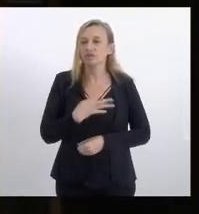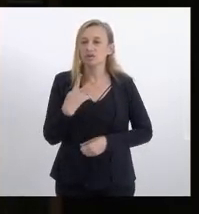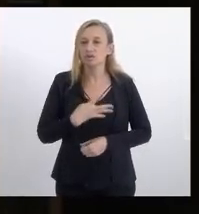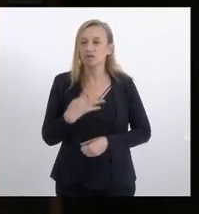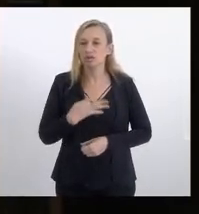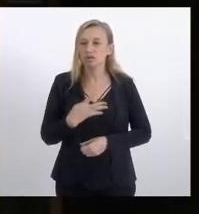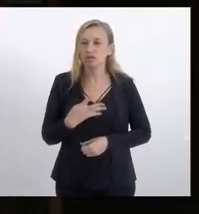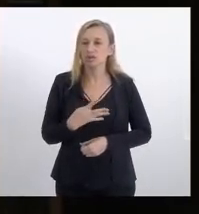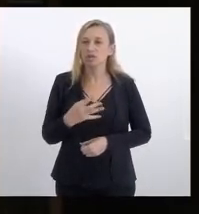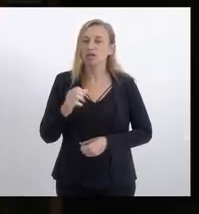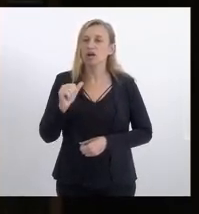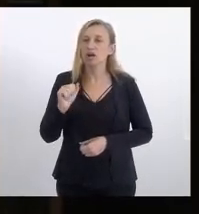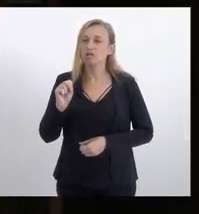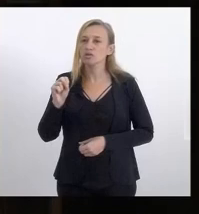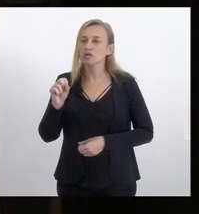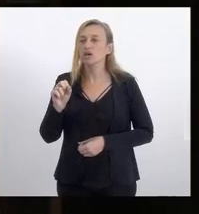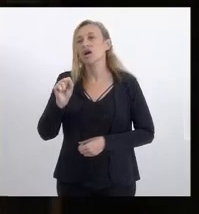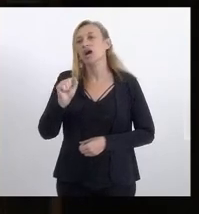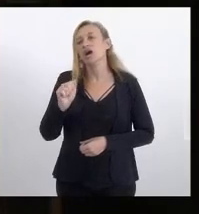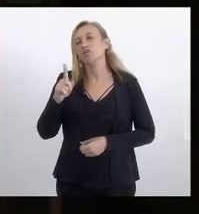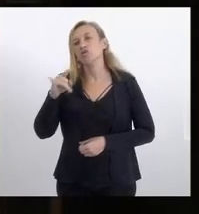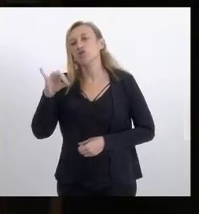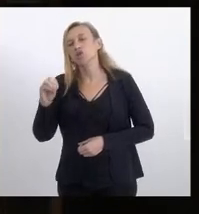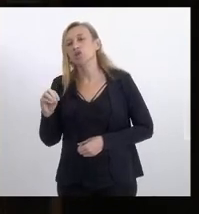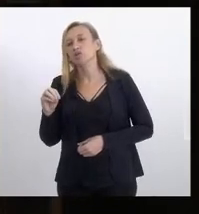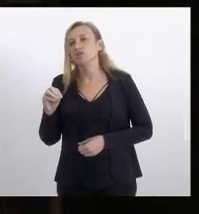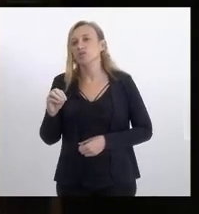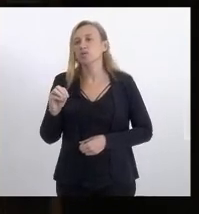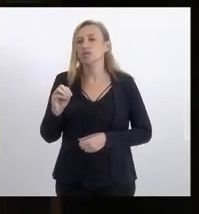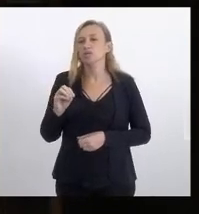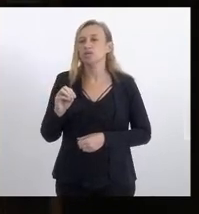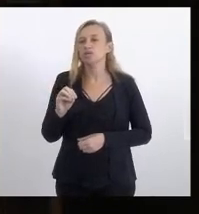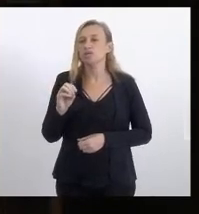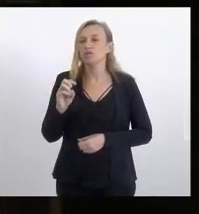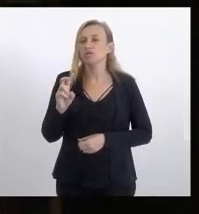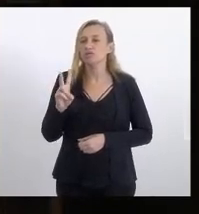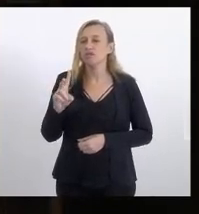auxílio-invalidez não poderá ser inferior ao soldo de Terceiro Sargento é